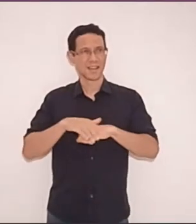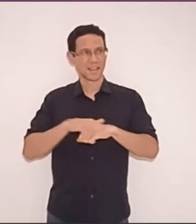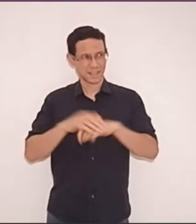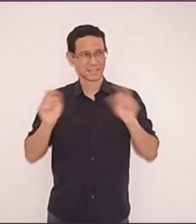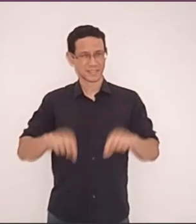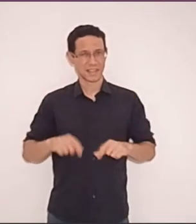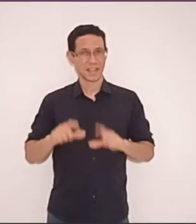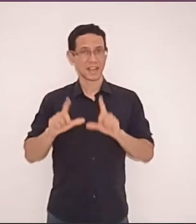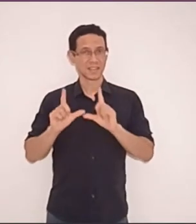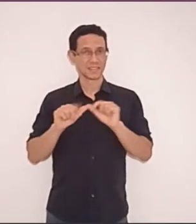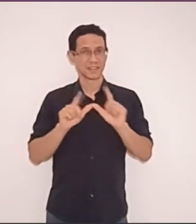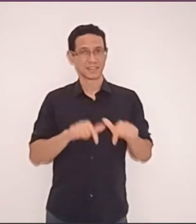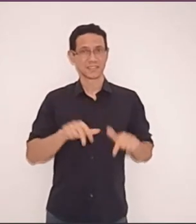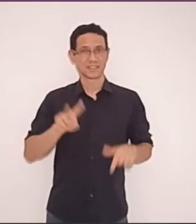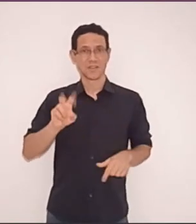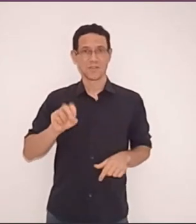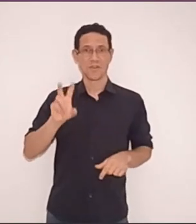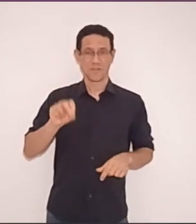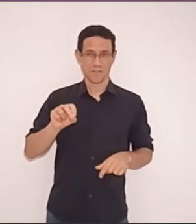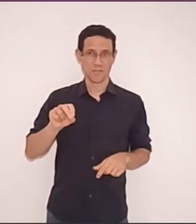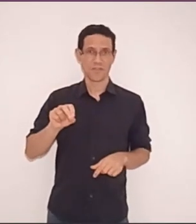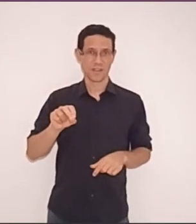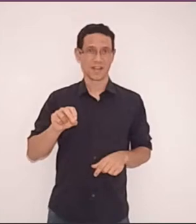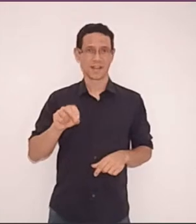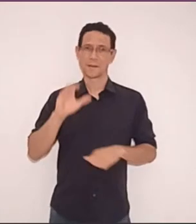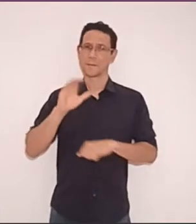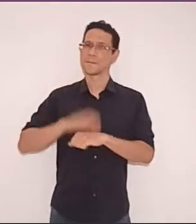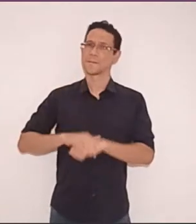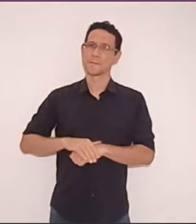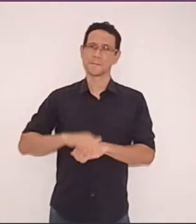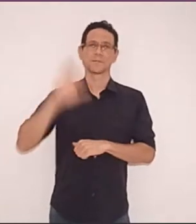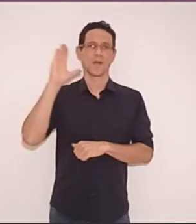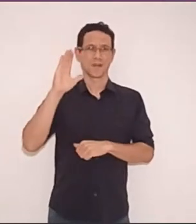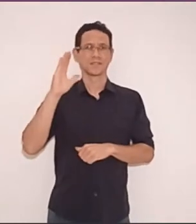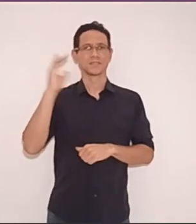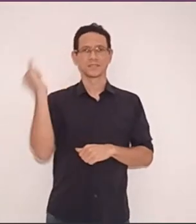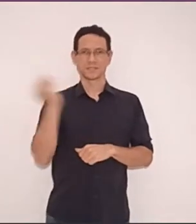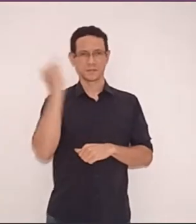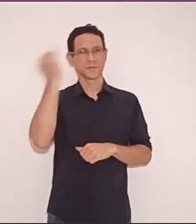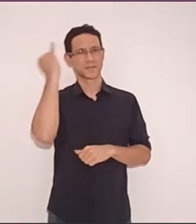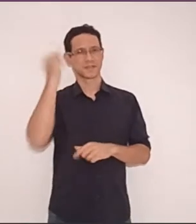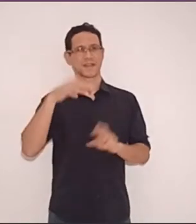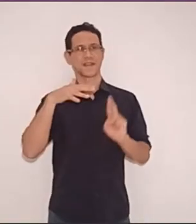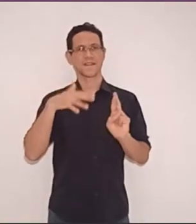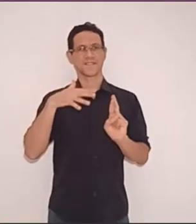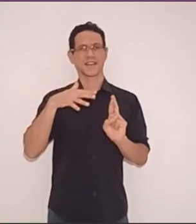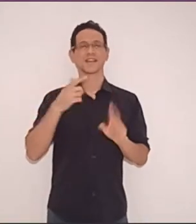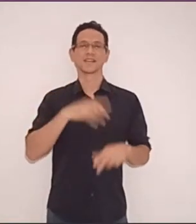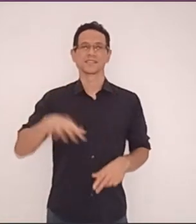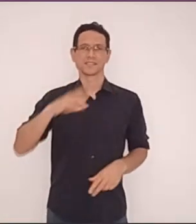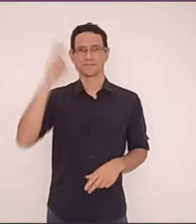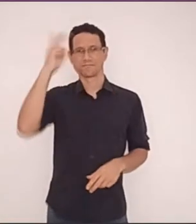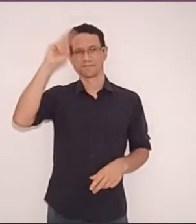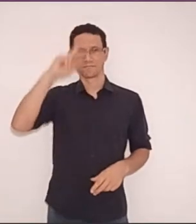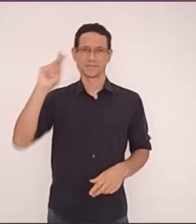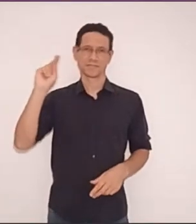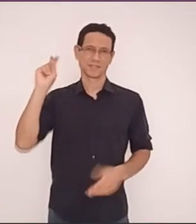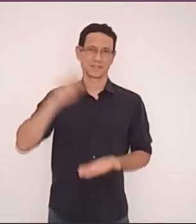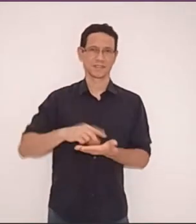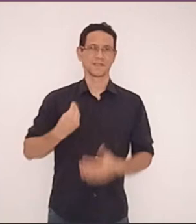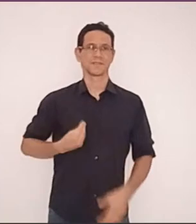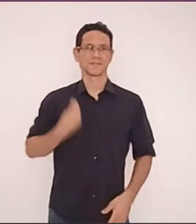com a geração pô a geração avó é a mais importante referência histórica que nós temos na